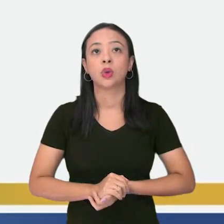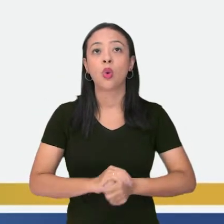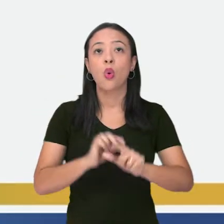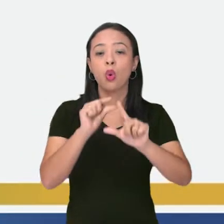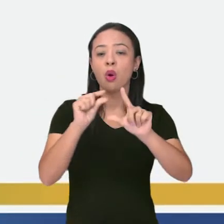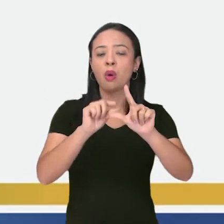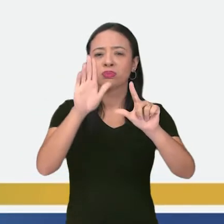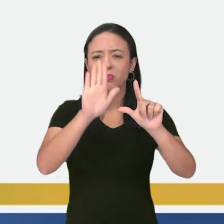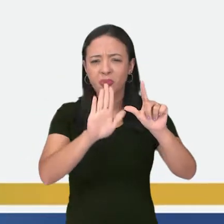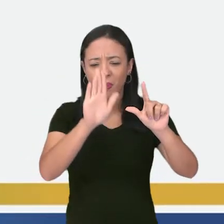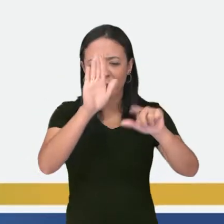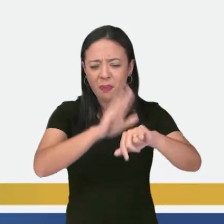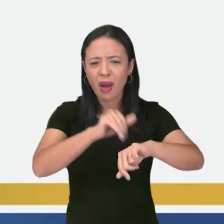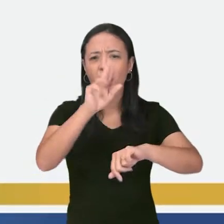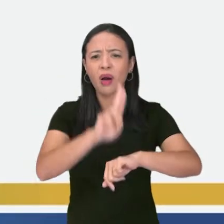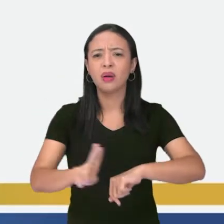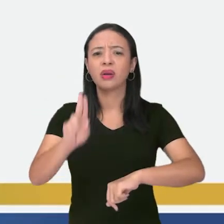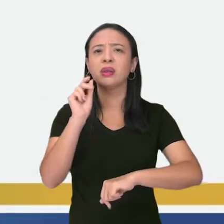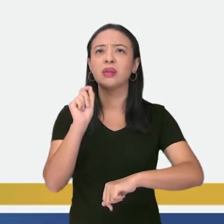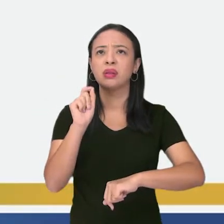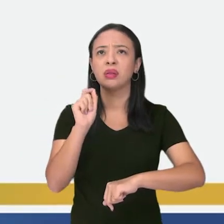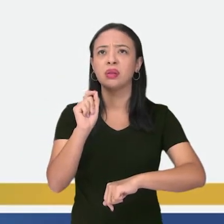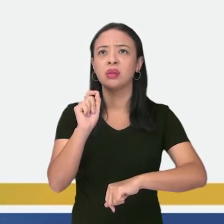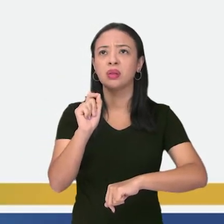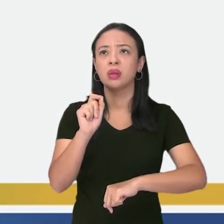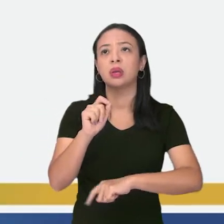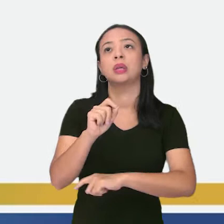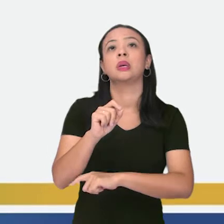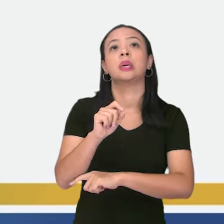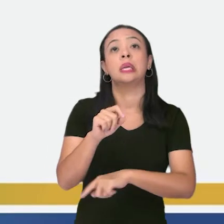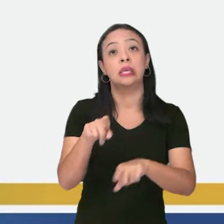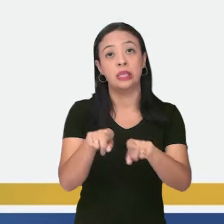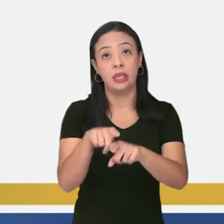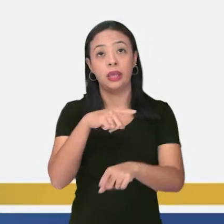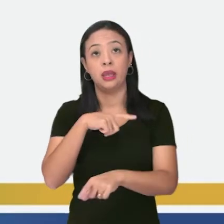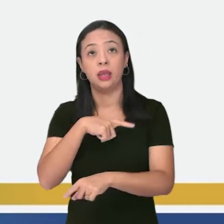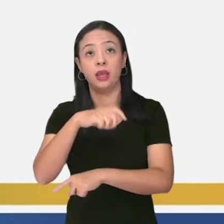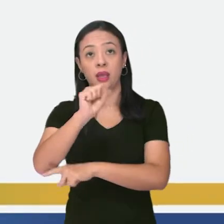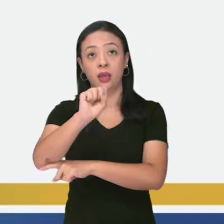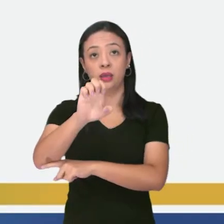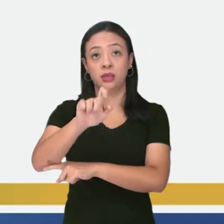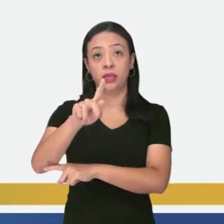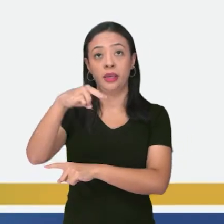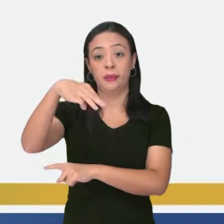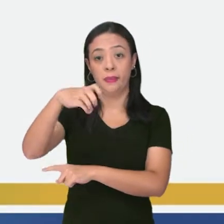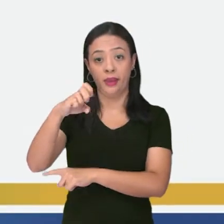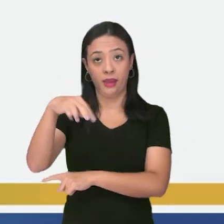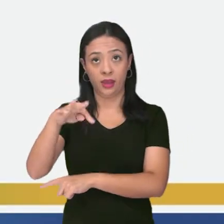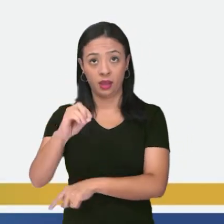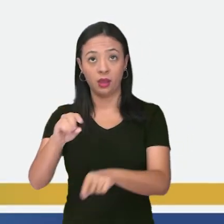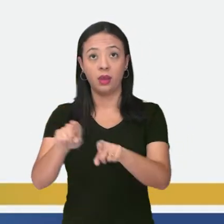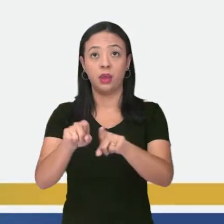usuais são gráficos de segmentos e gráfico de barras.